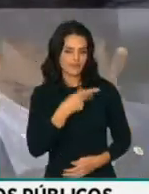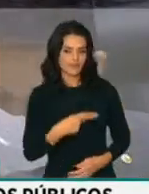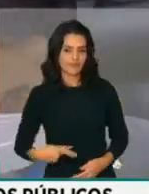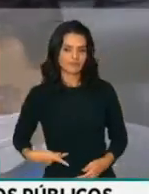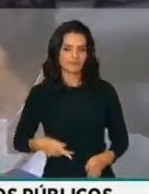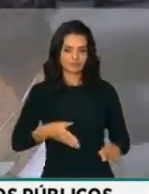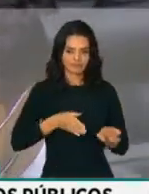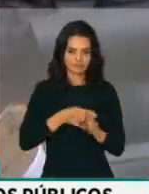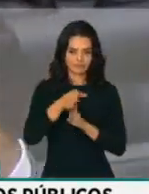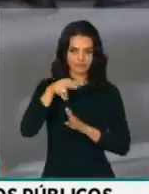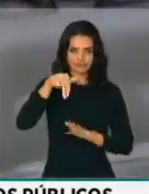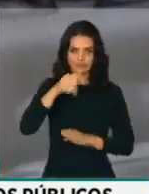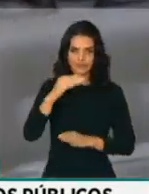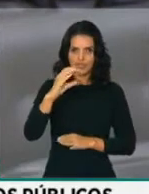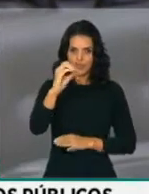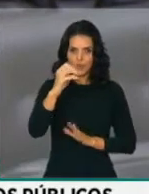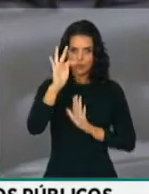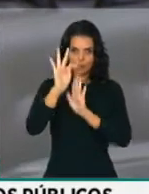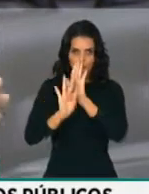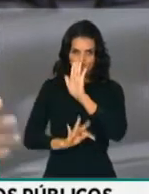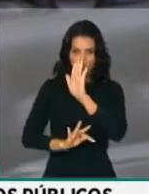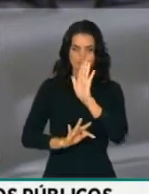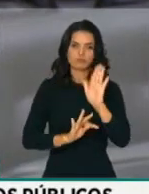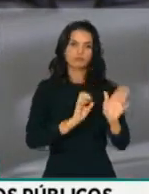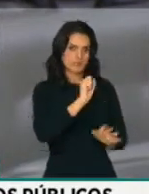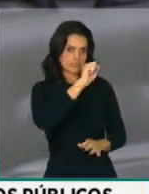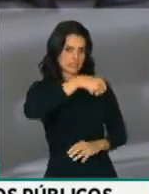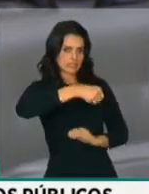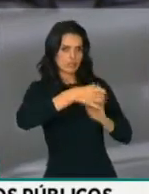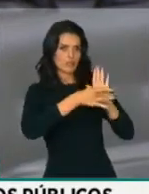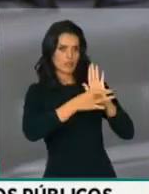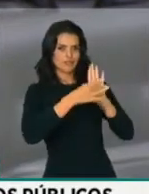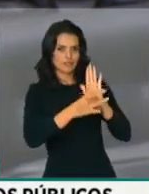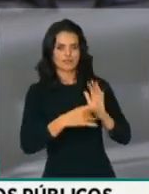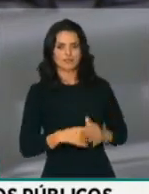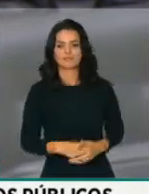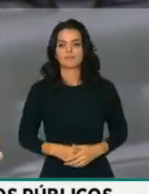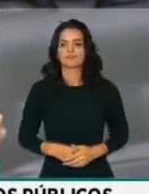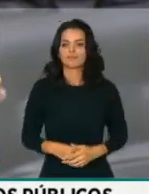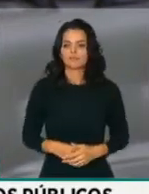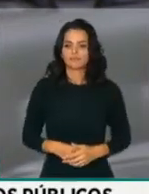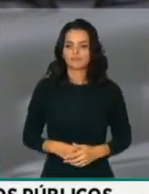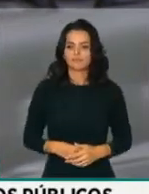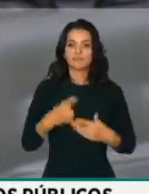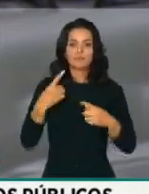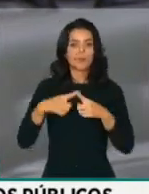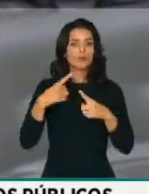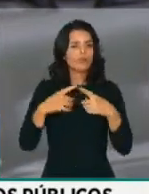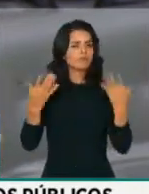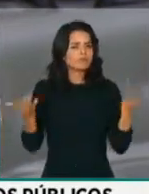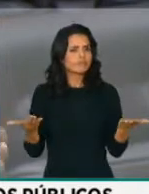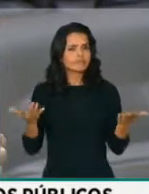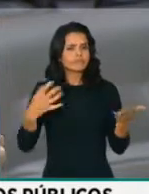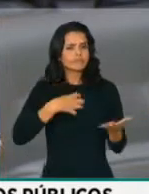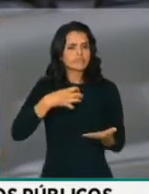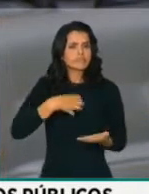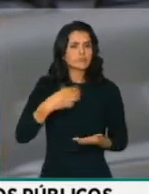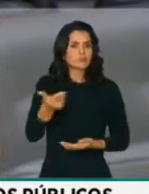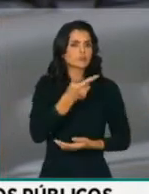PSB orienta não ao texto e favorável ao destaque apresentado por entender que não faz sentido,